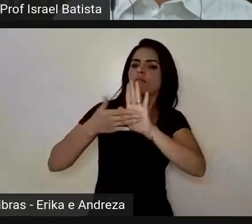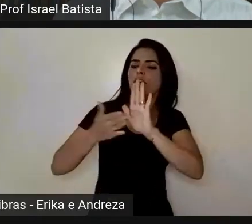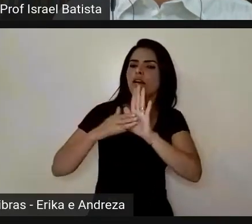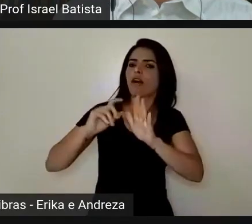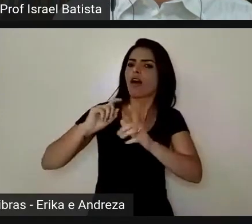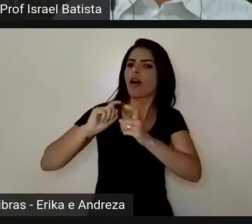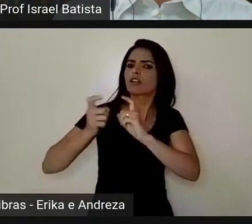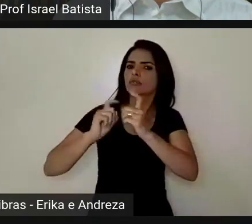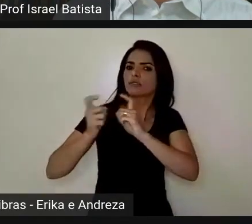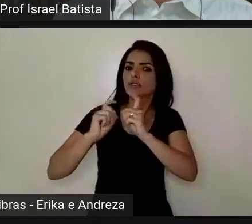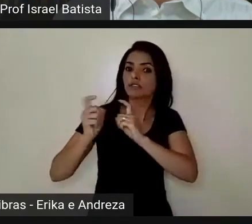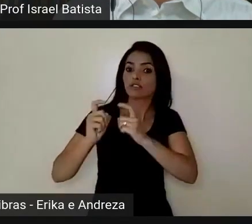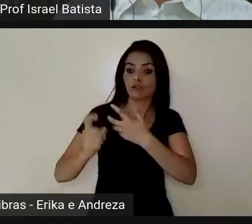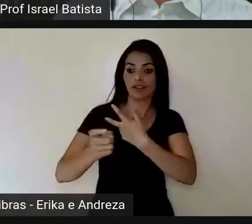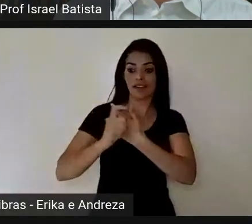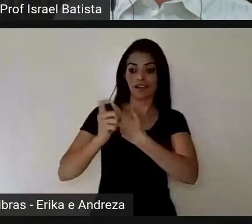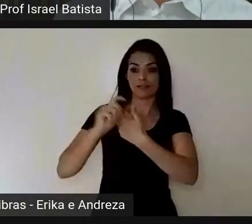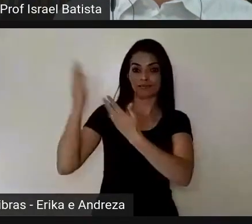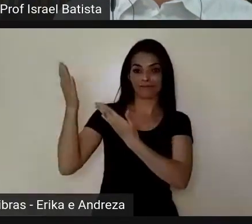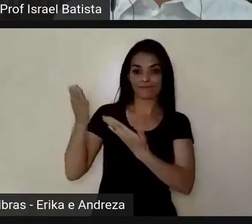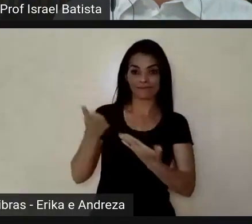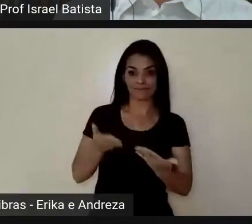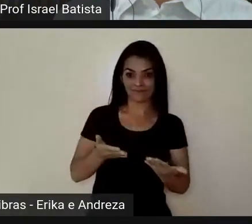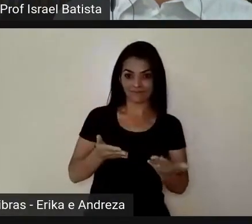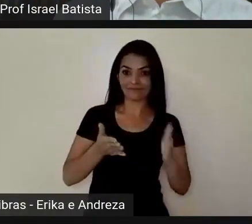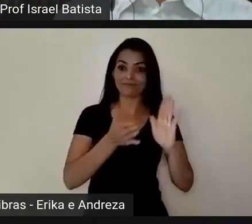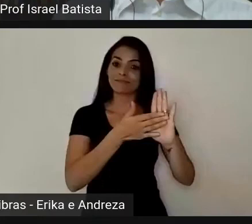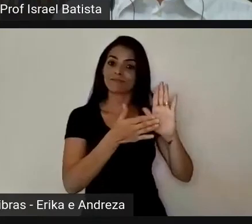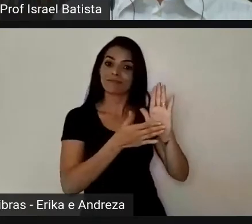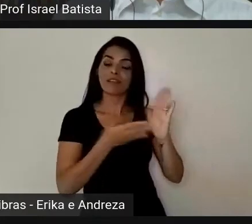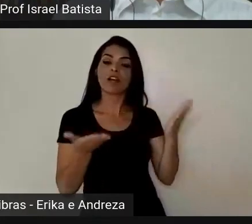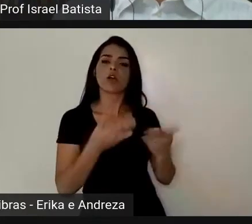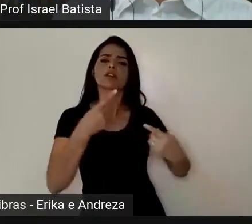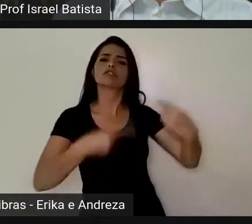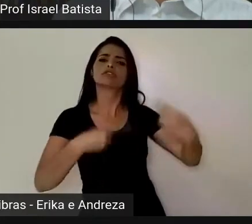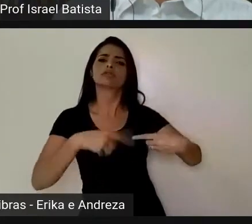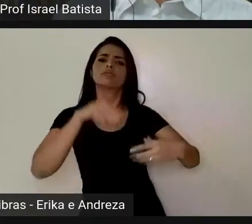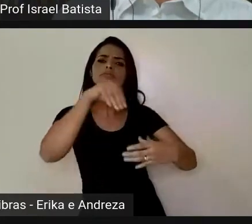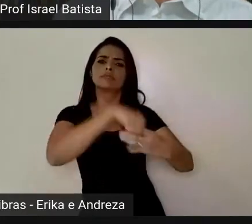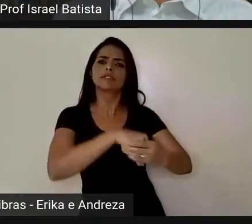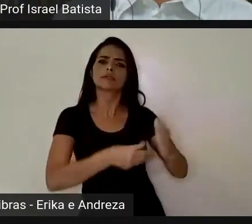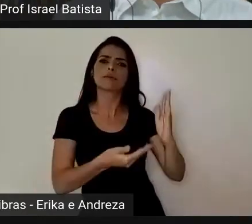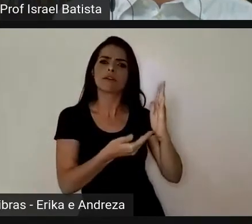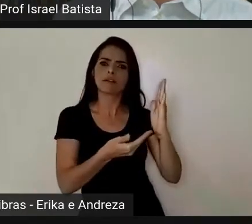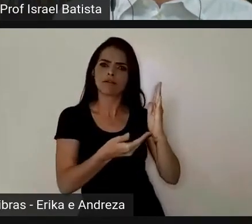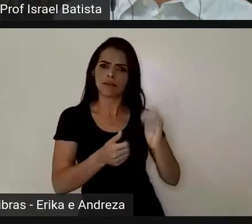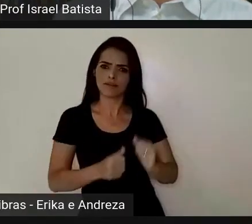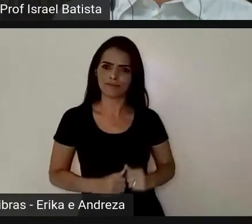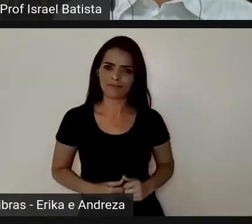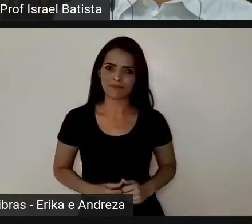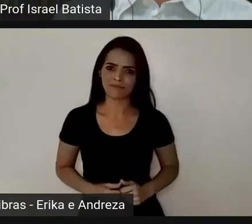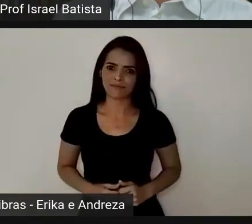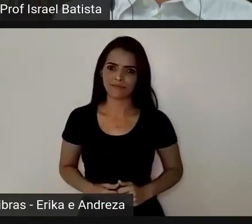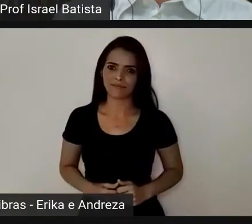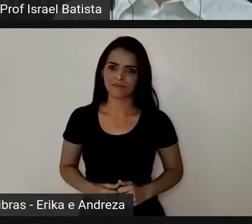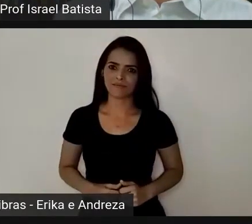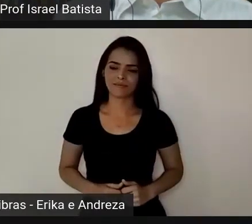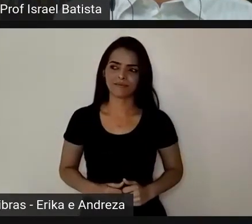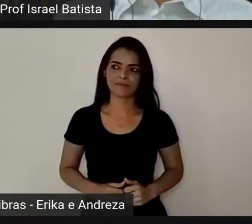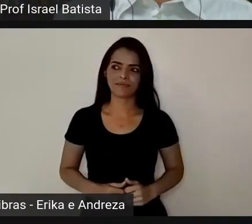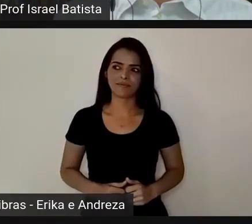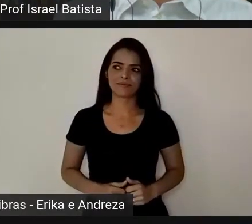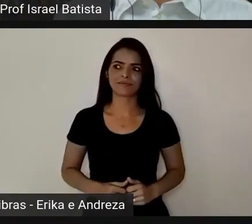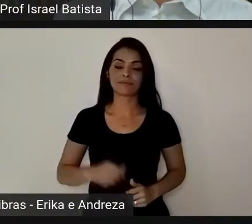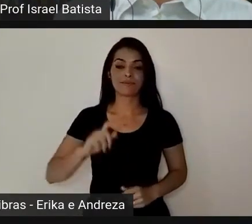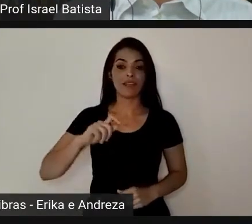pelo Executivo e que agora está em tramitação na Câmara dos Deputados. No início da semana ele não tinha falado. Eu sou